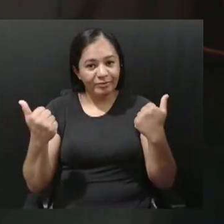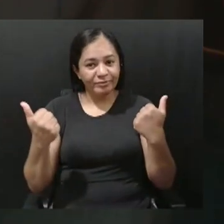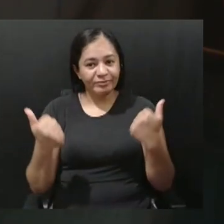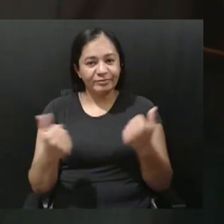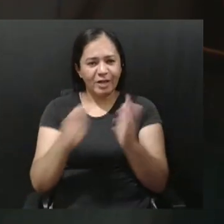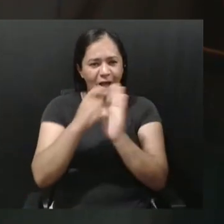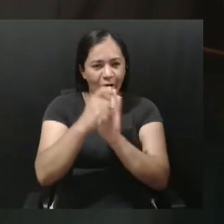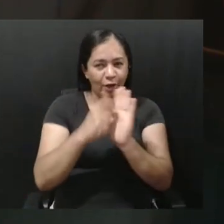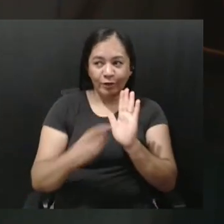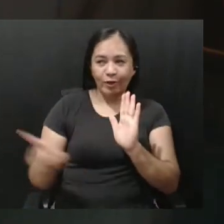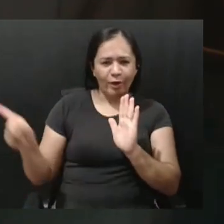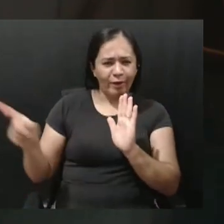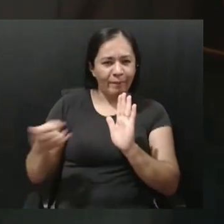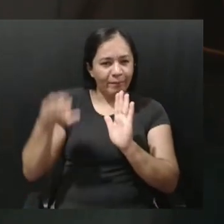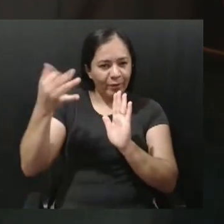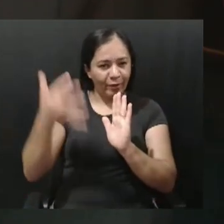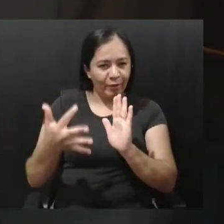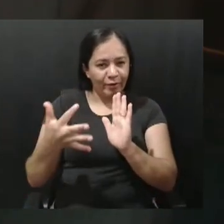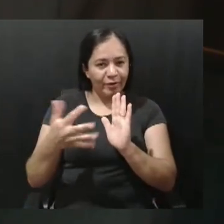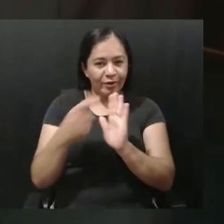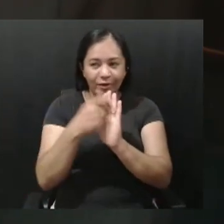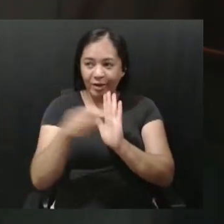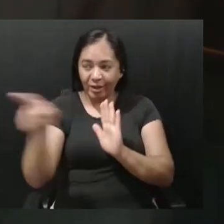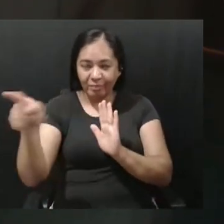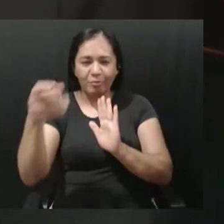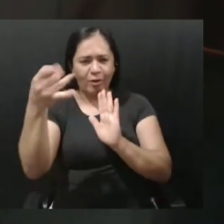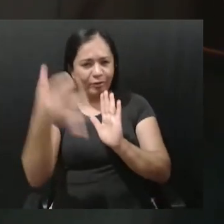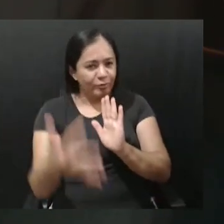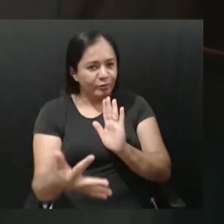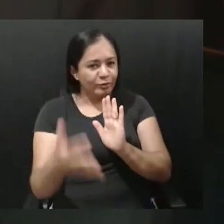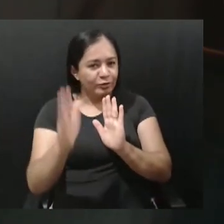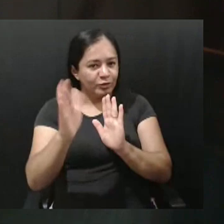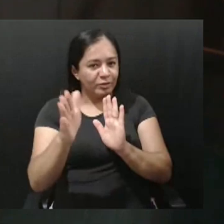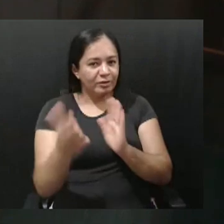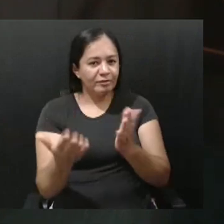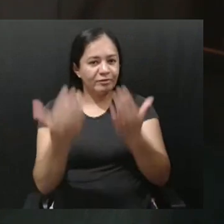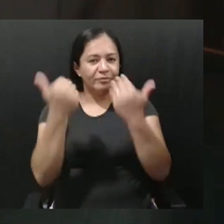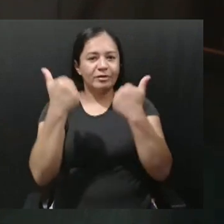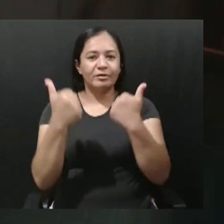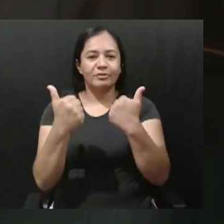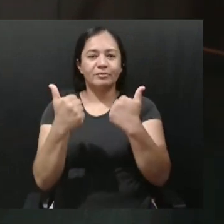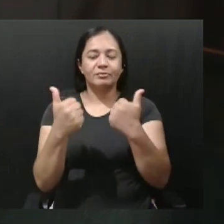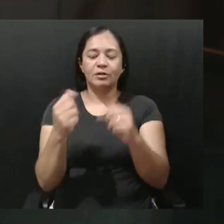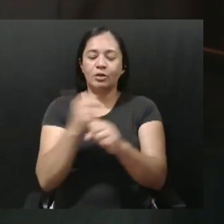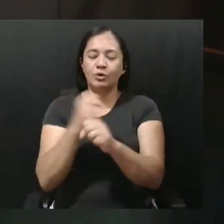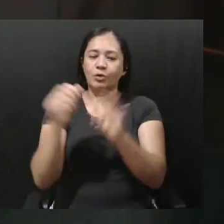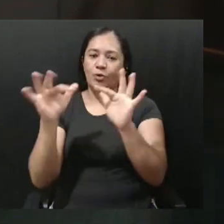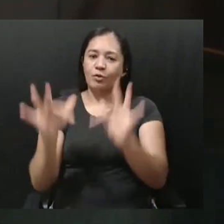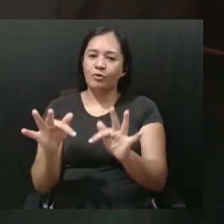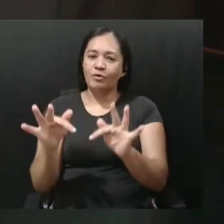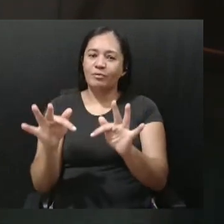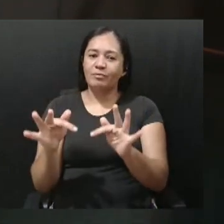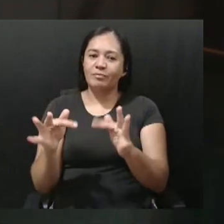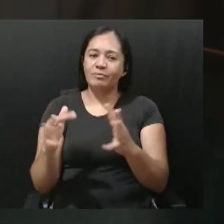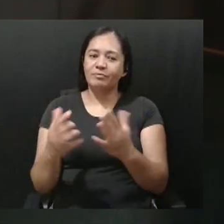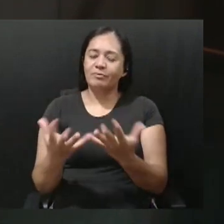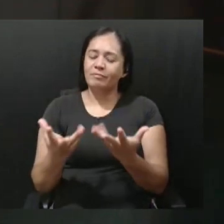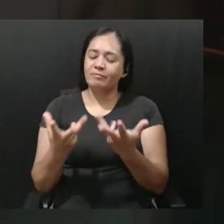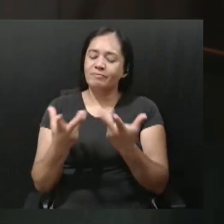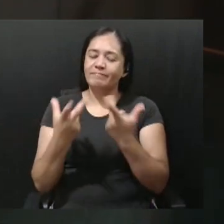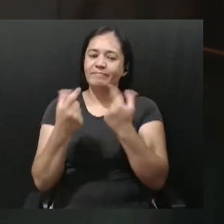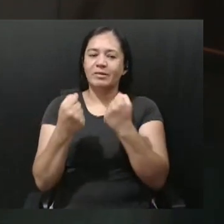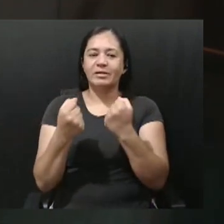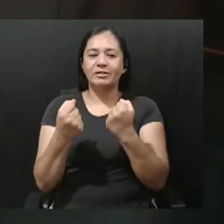falou, né? Anotou o que a Letícia disse? Então vamos fazer desse final de ano um final de ano memorável, um final de ano